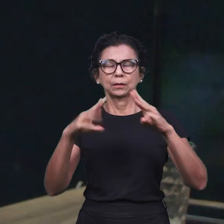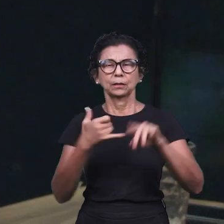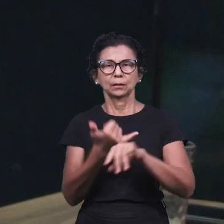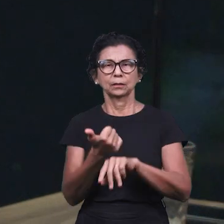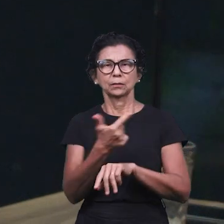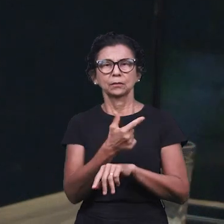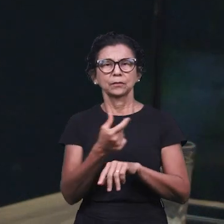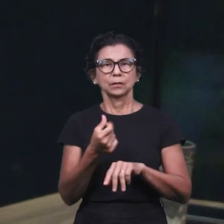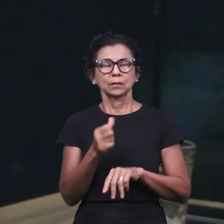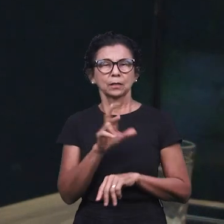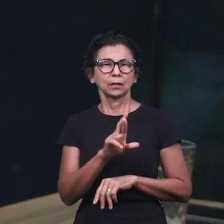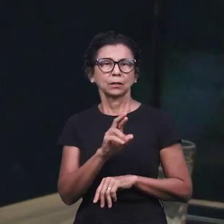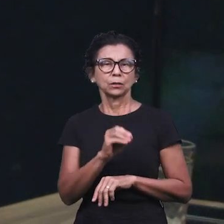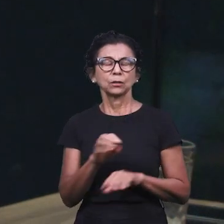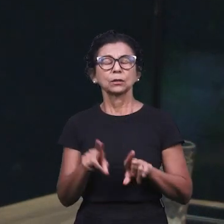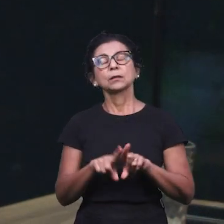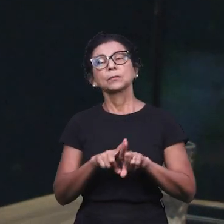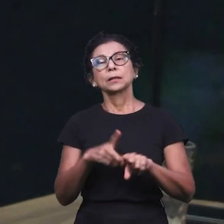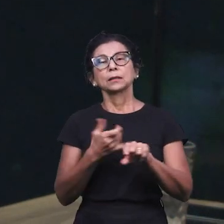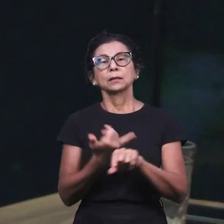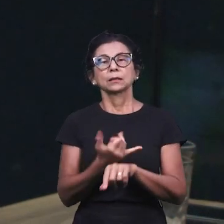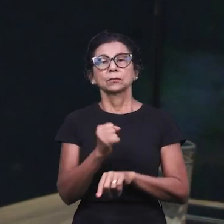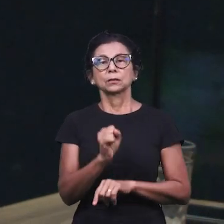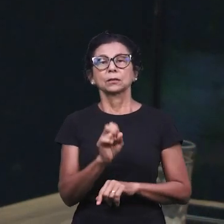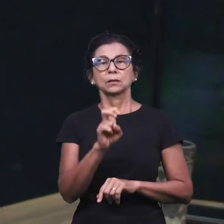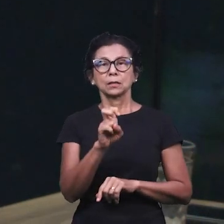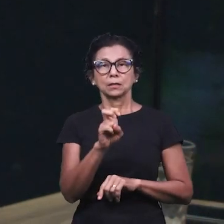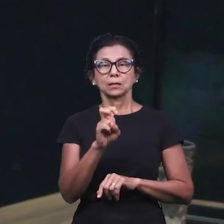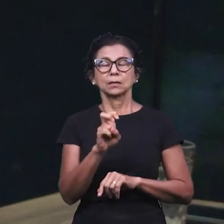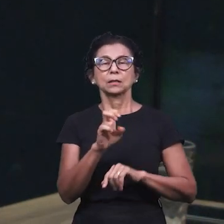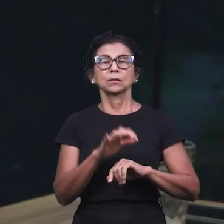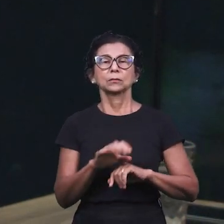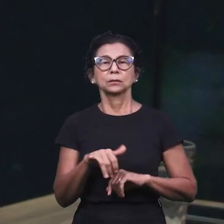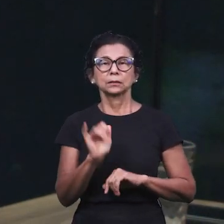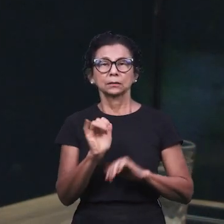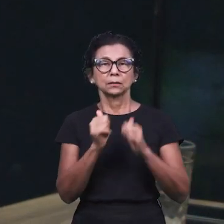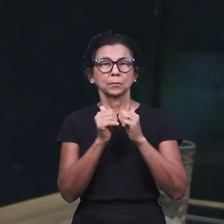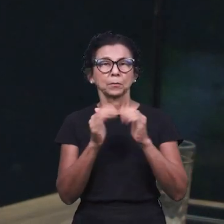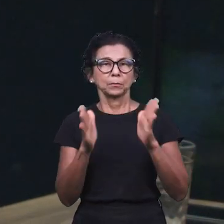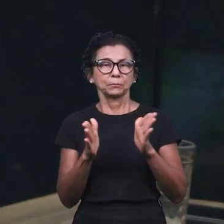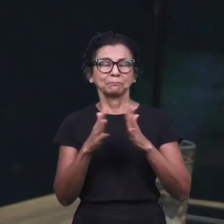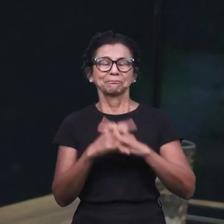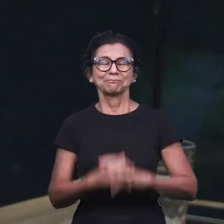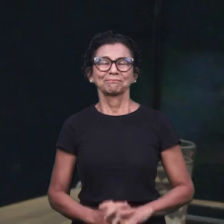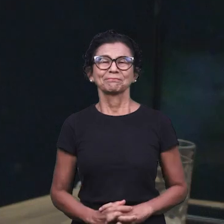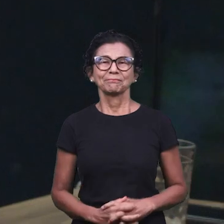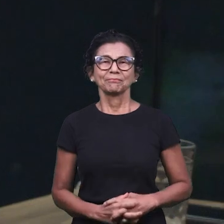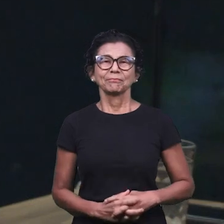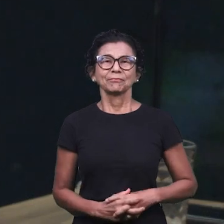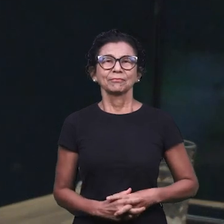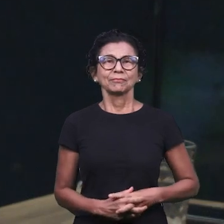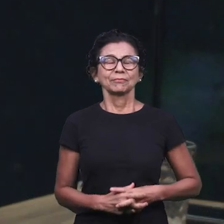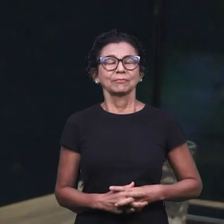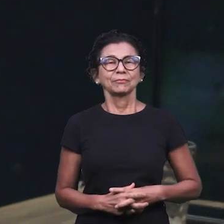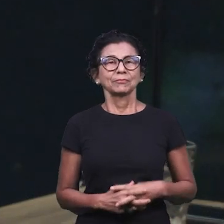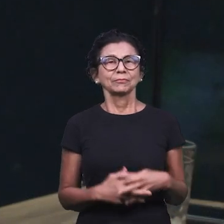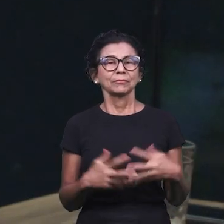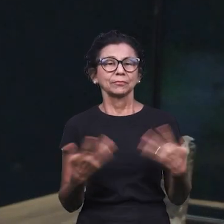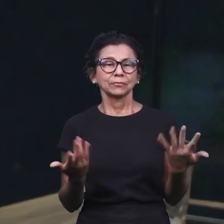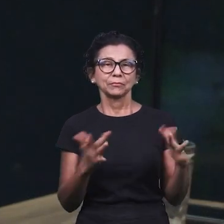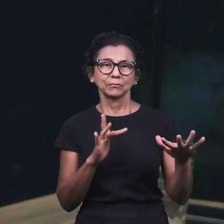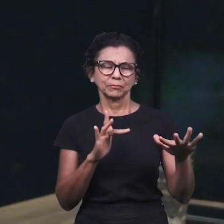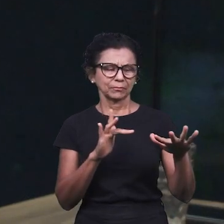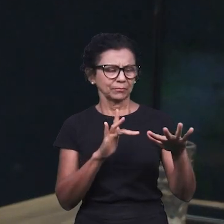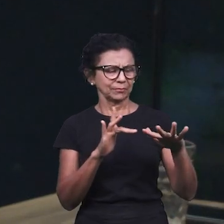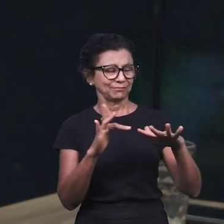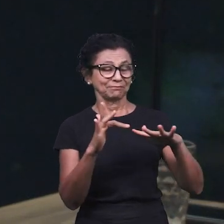Embratel e também pelo canal 85 da Sky Livre. E como o nome já diz, redes, nós